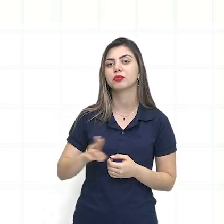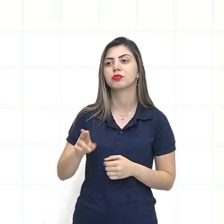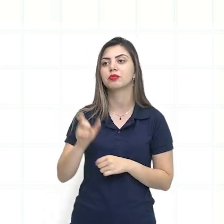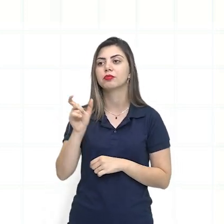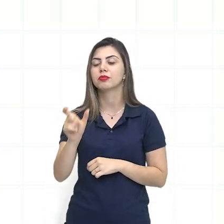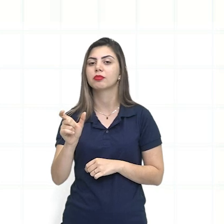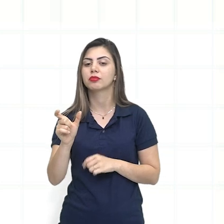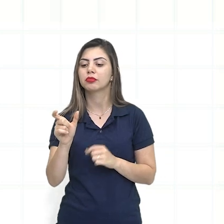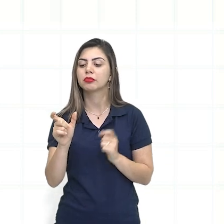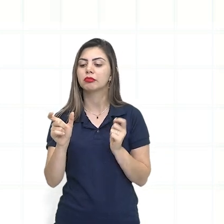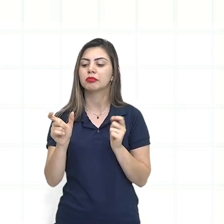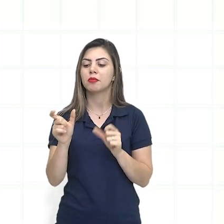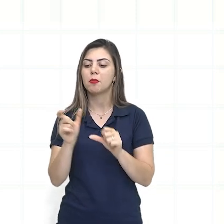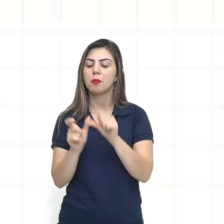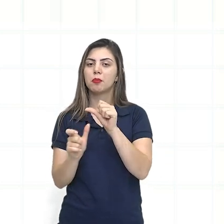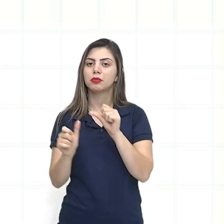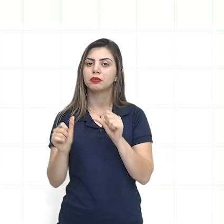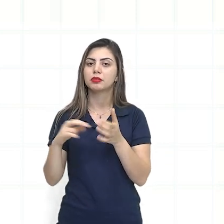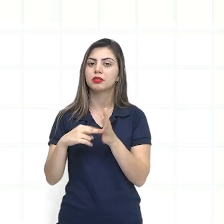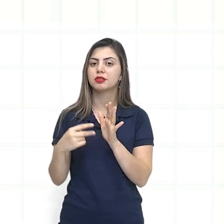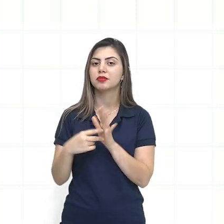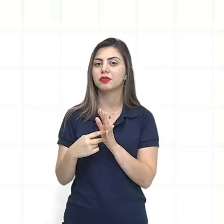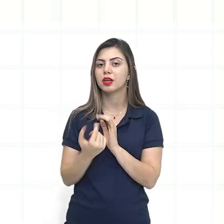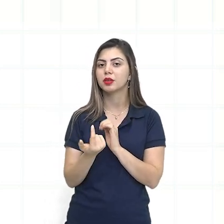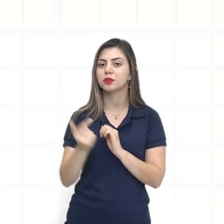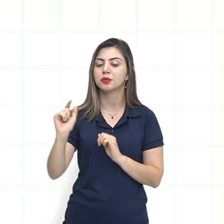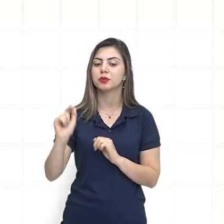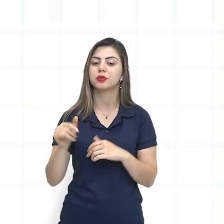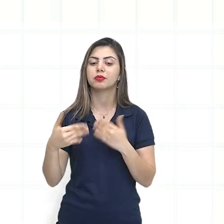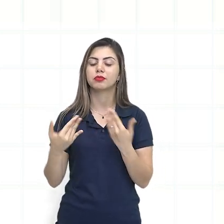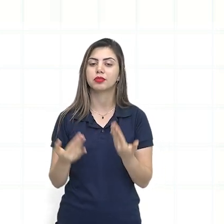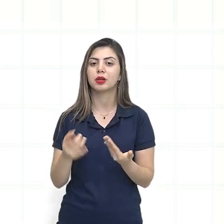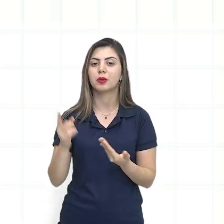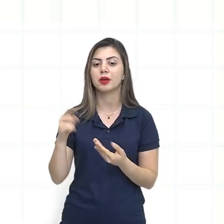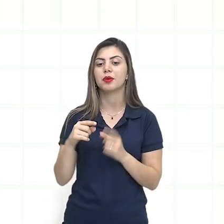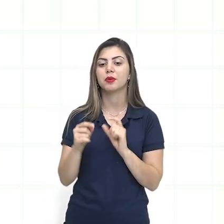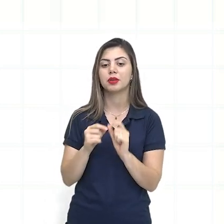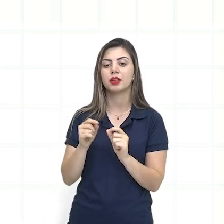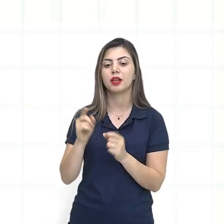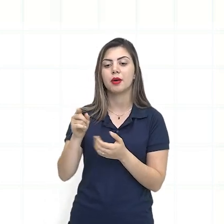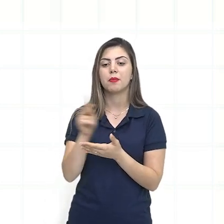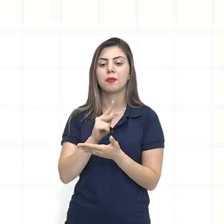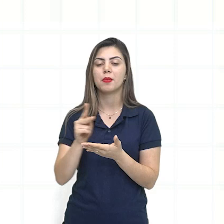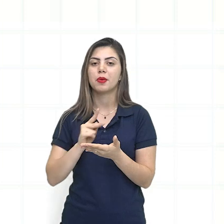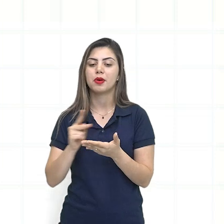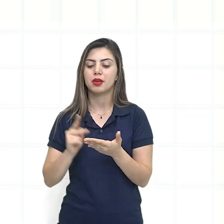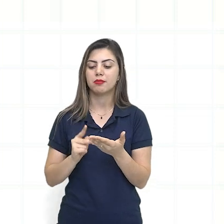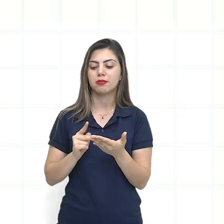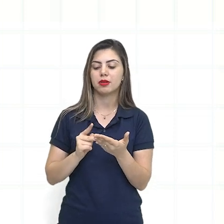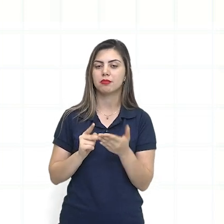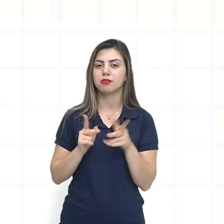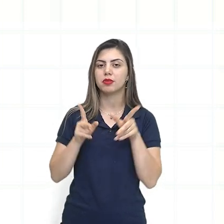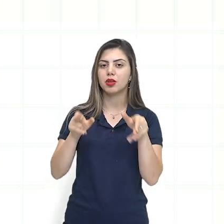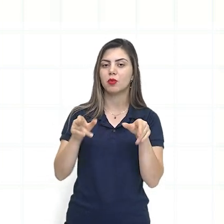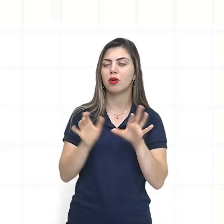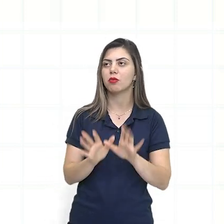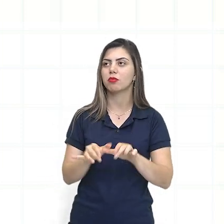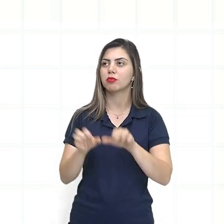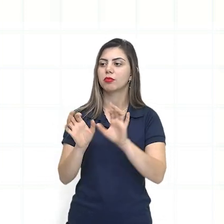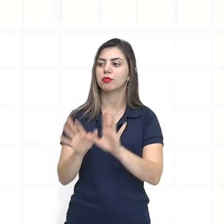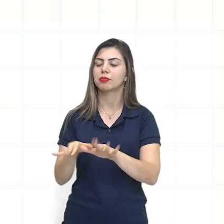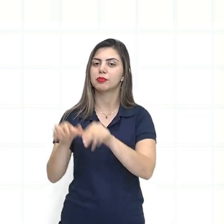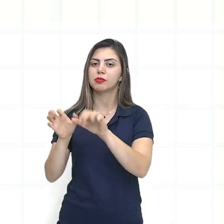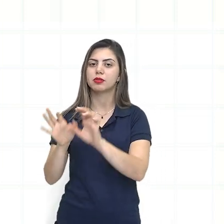novos sentidos para as palavras. Então, os poemas são pássaros. Eu comparo o